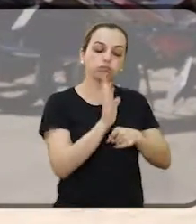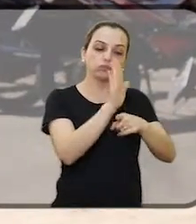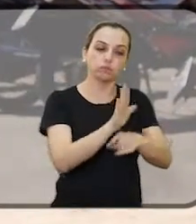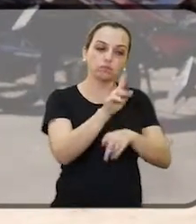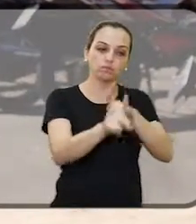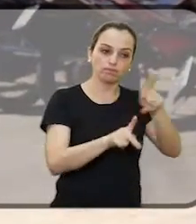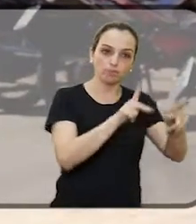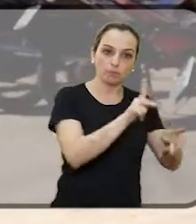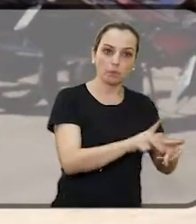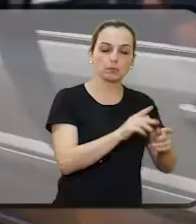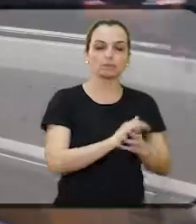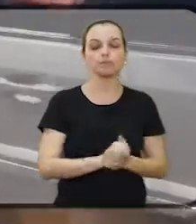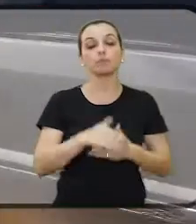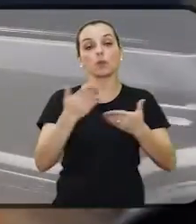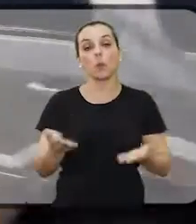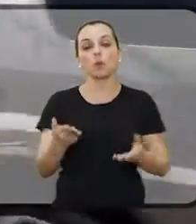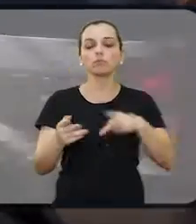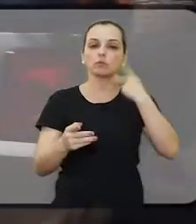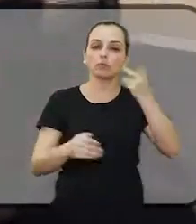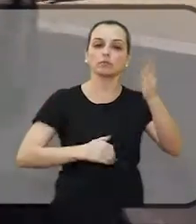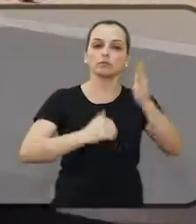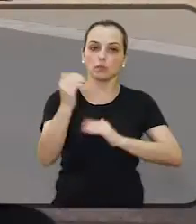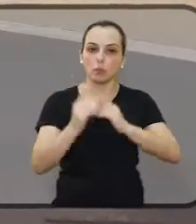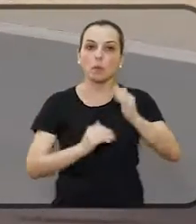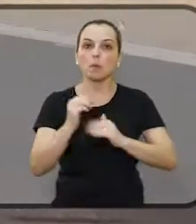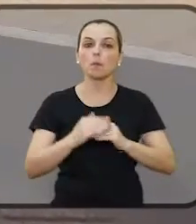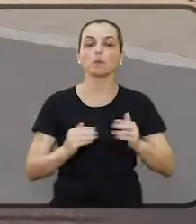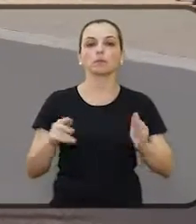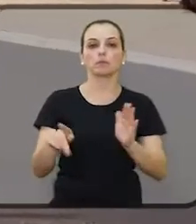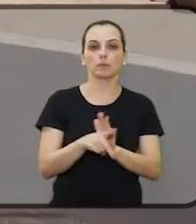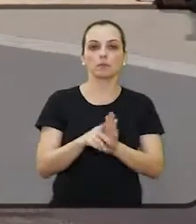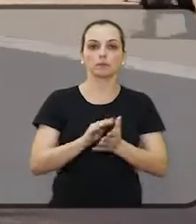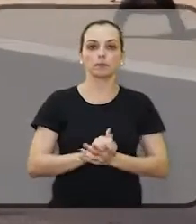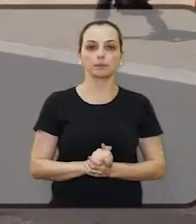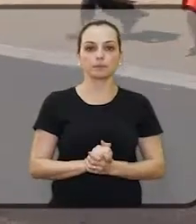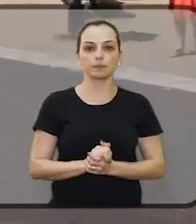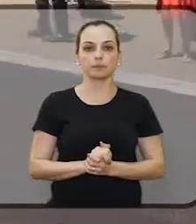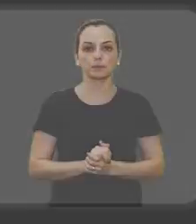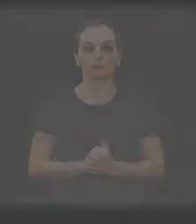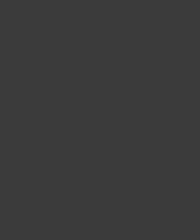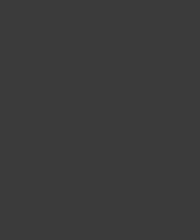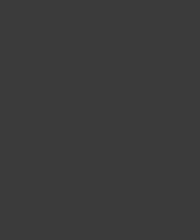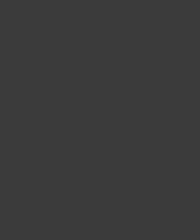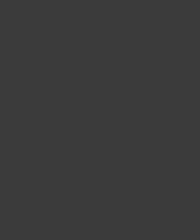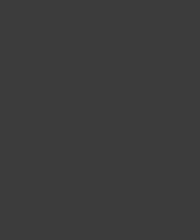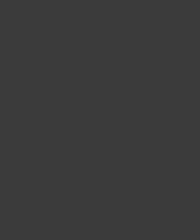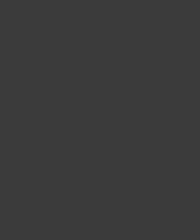fim de ajudar a população. Esse foi mais um Vereadores em Ação, com Toninho do Mel.